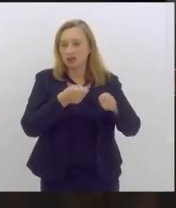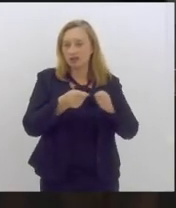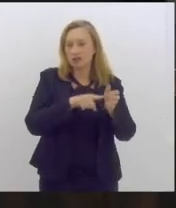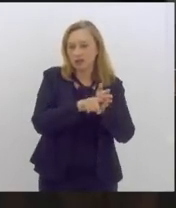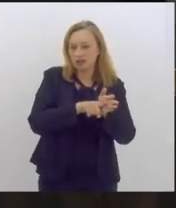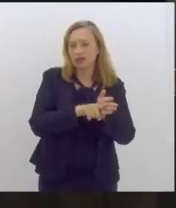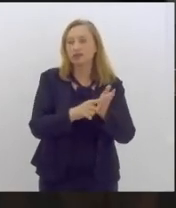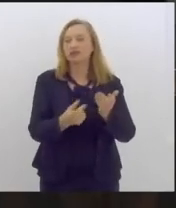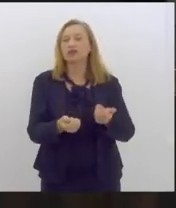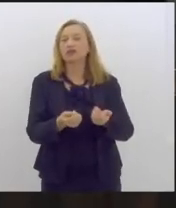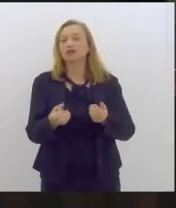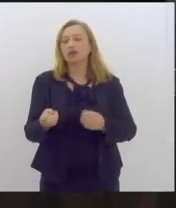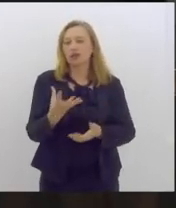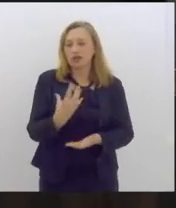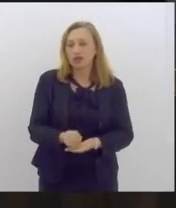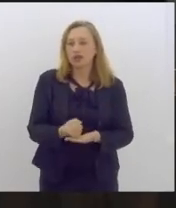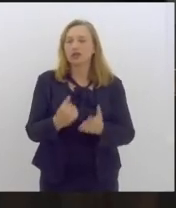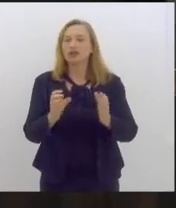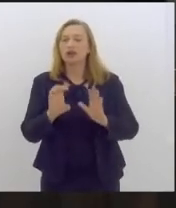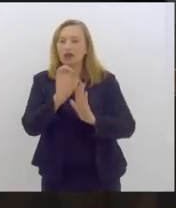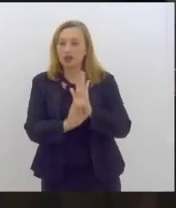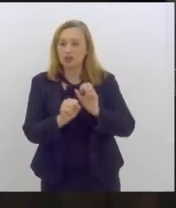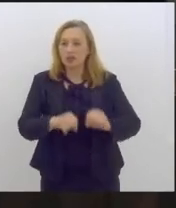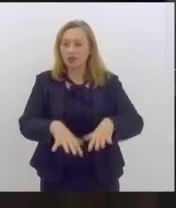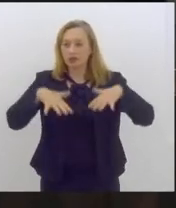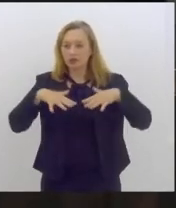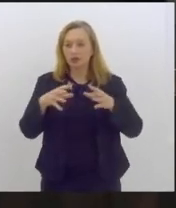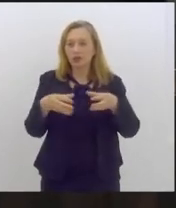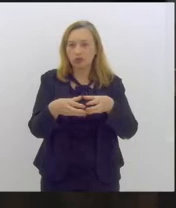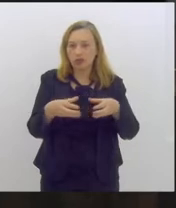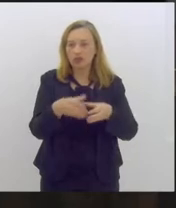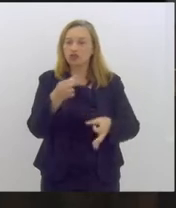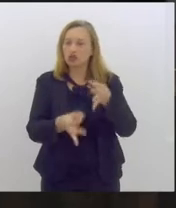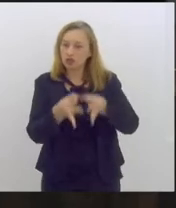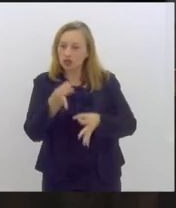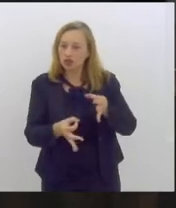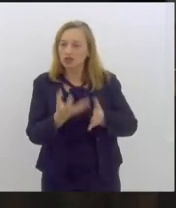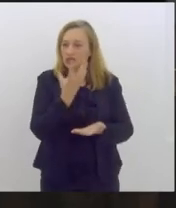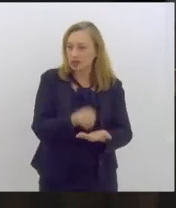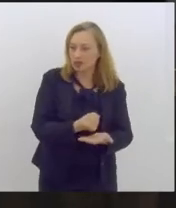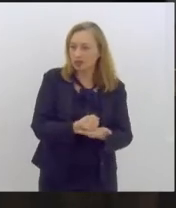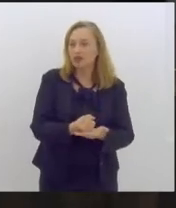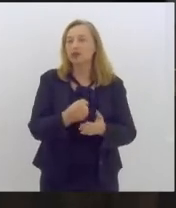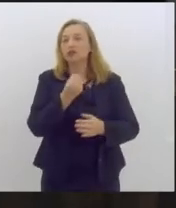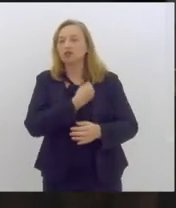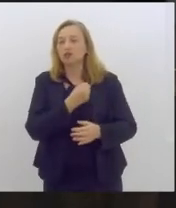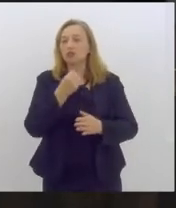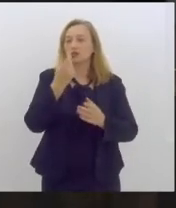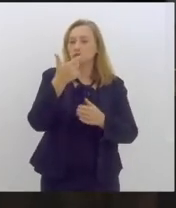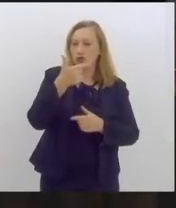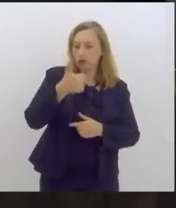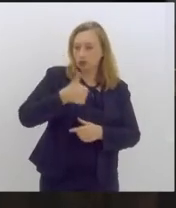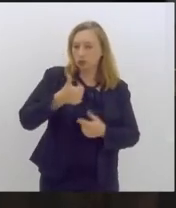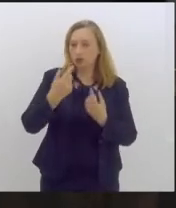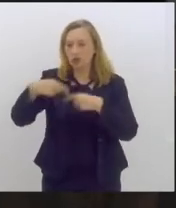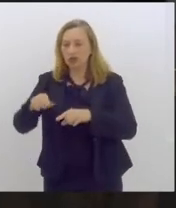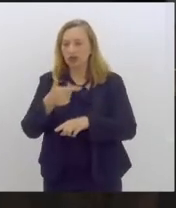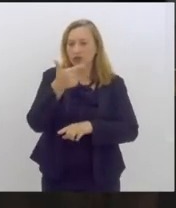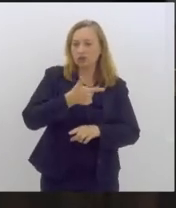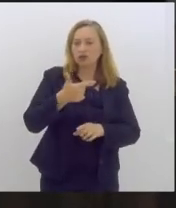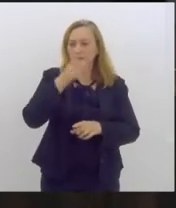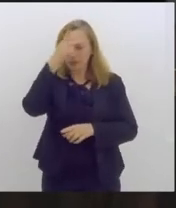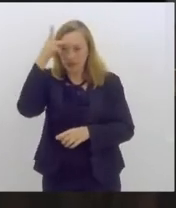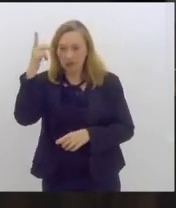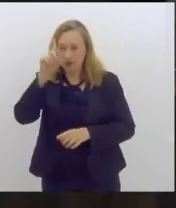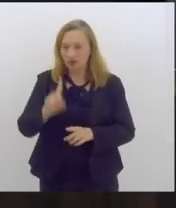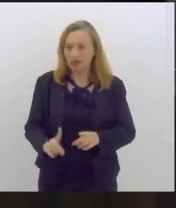favorável novos pareceres das emendas de plenário da comissão de concessão Justiça favorável à emenda nº 1 em contrário número dois da pessoa com